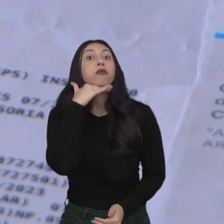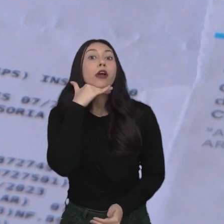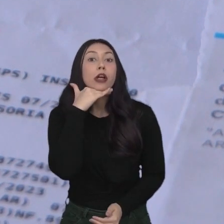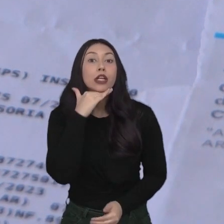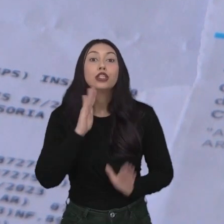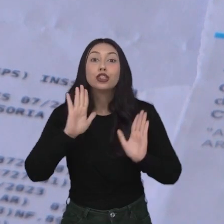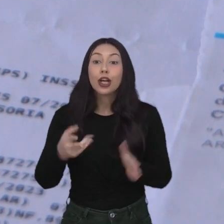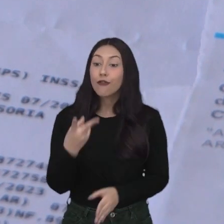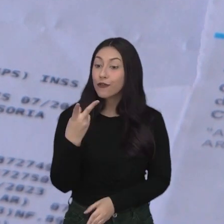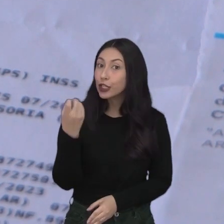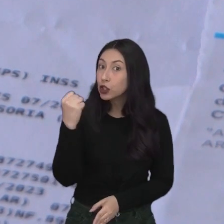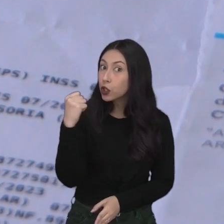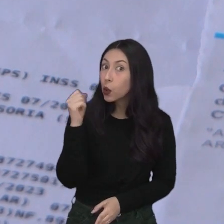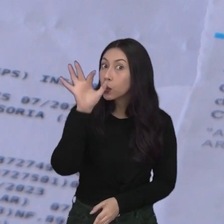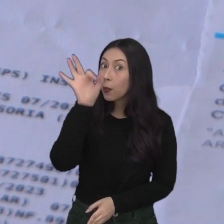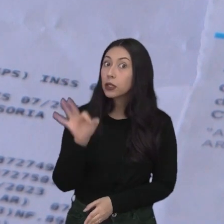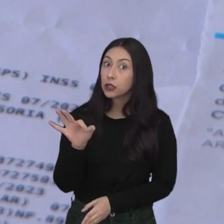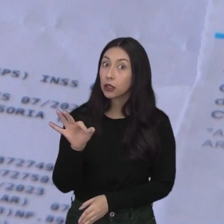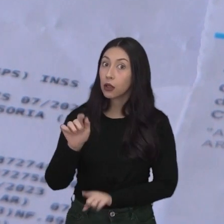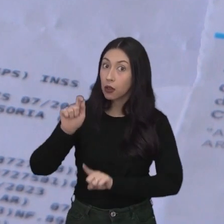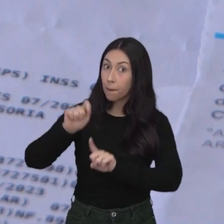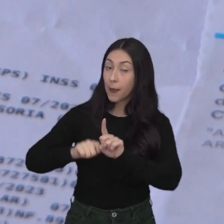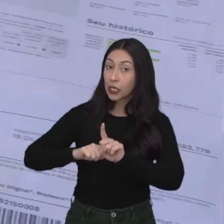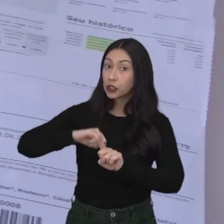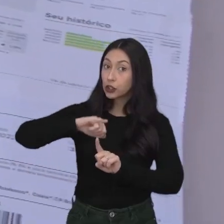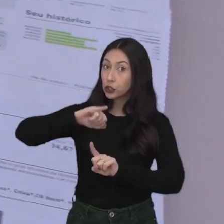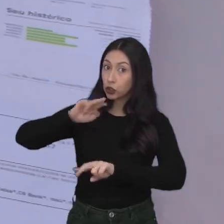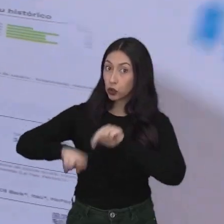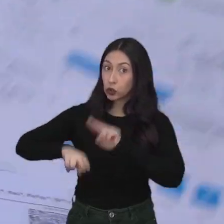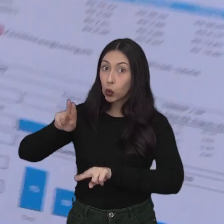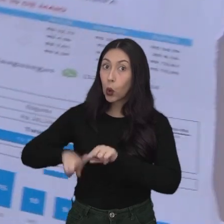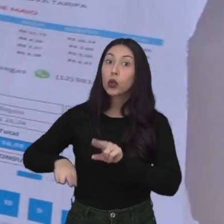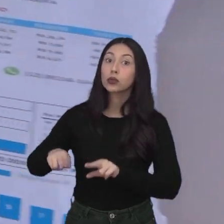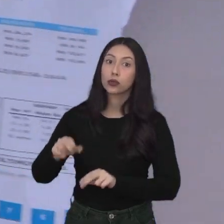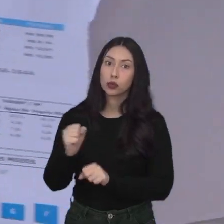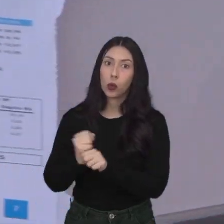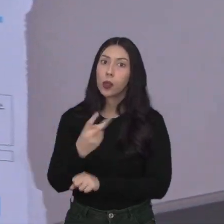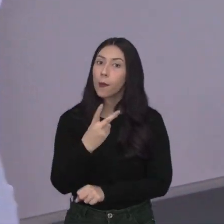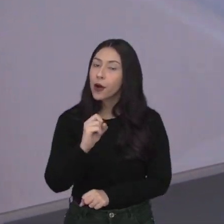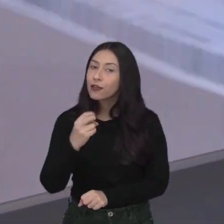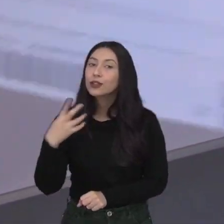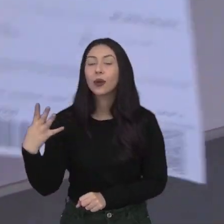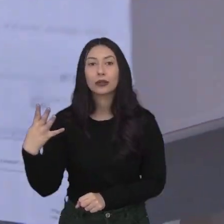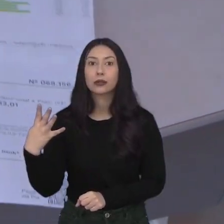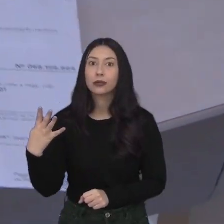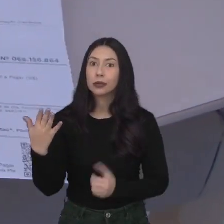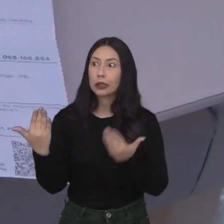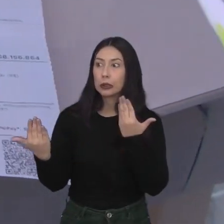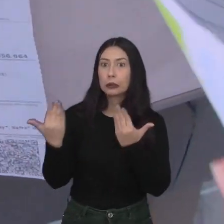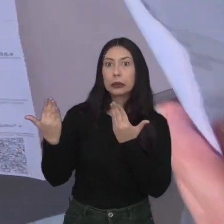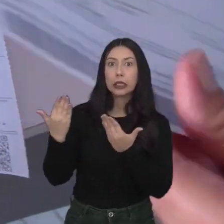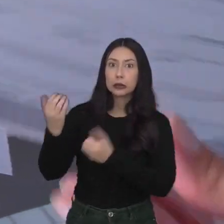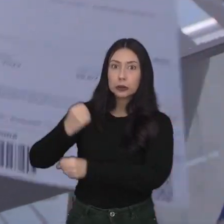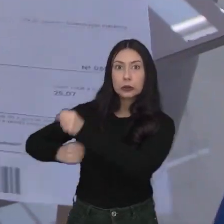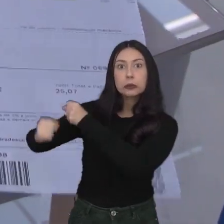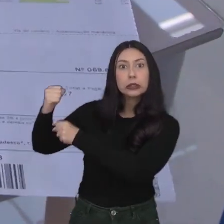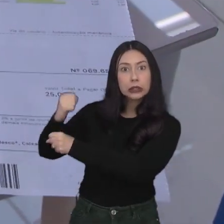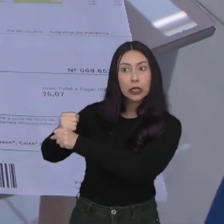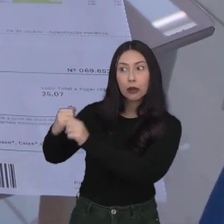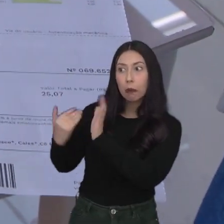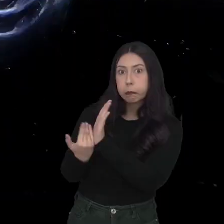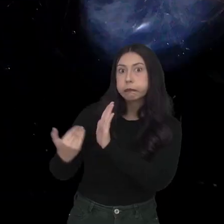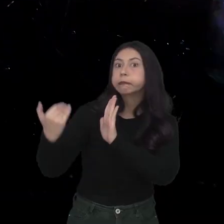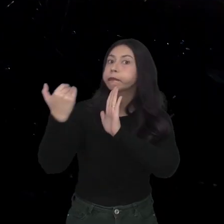atingiu 28,8% em junho deste ano, alta de 0,02% na comparação com